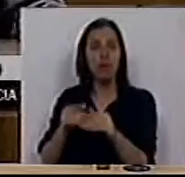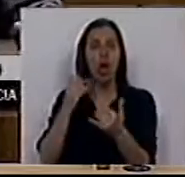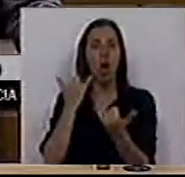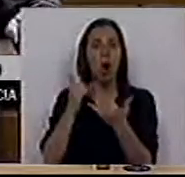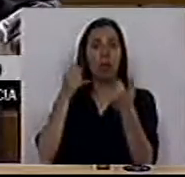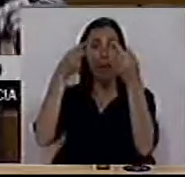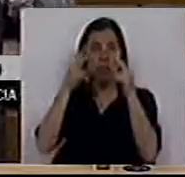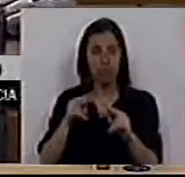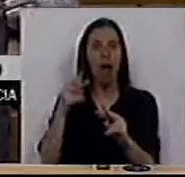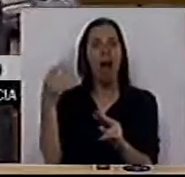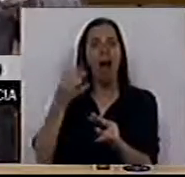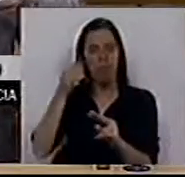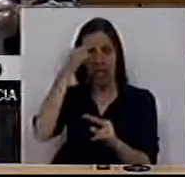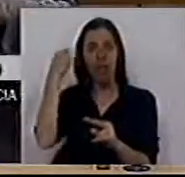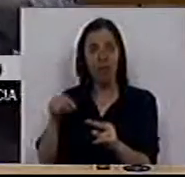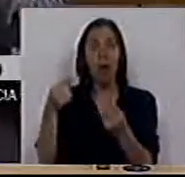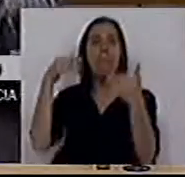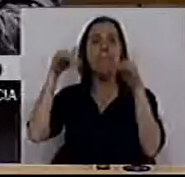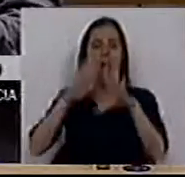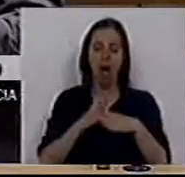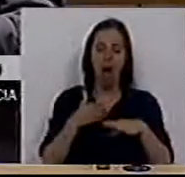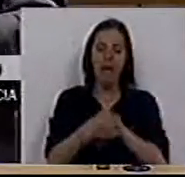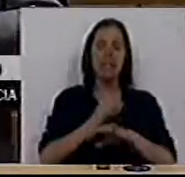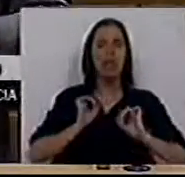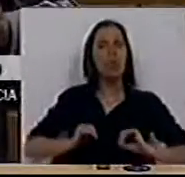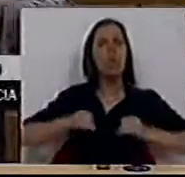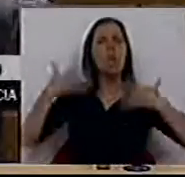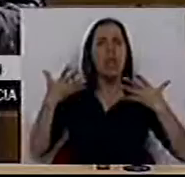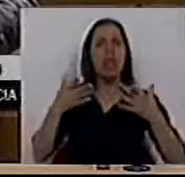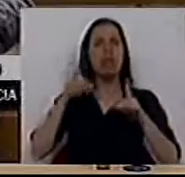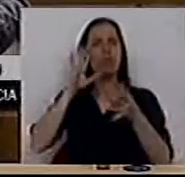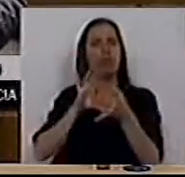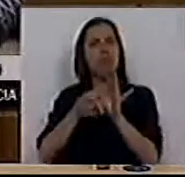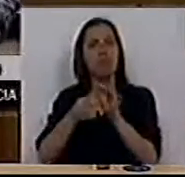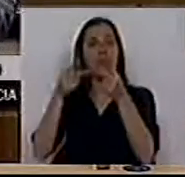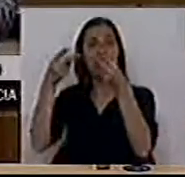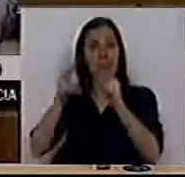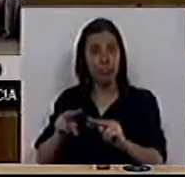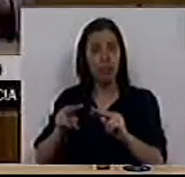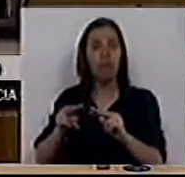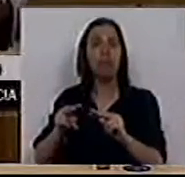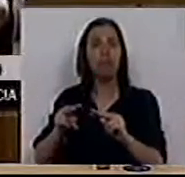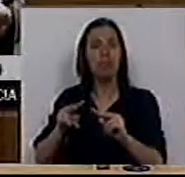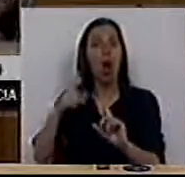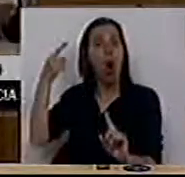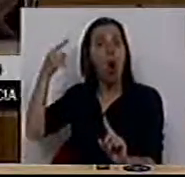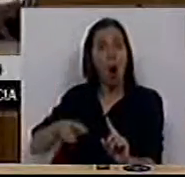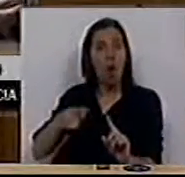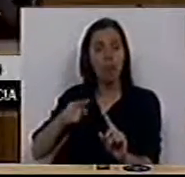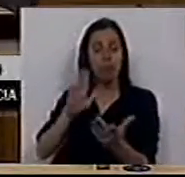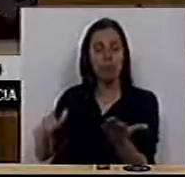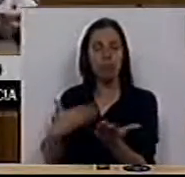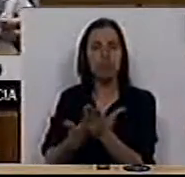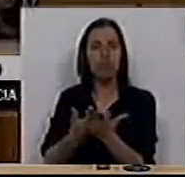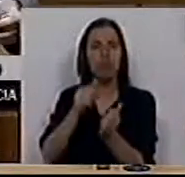migração existe, mas quer num ponto de vista de acesso inicial, quer numa lógica de migração, a obrigação de